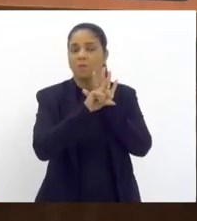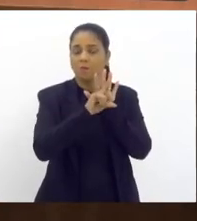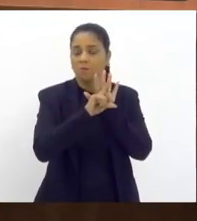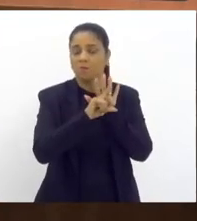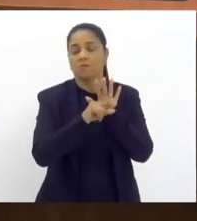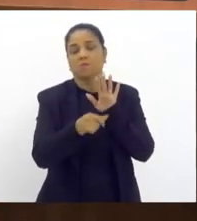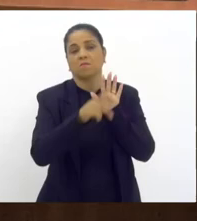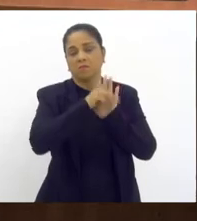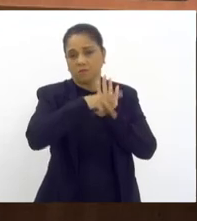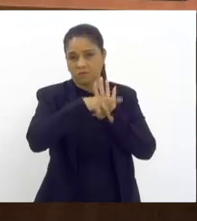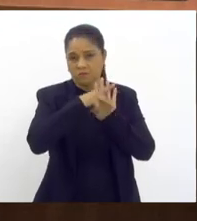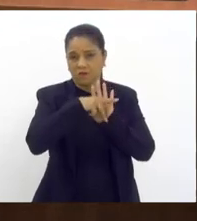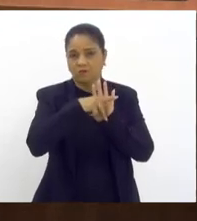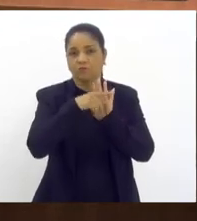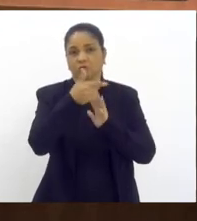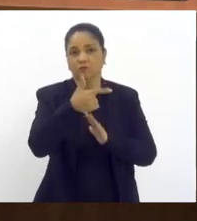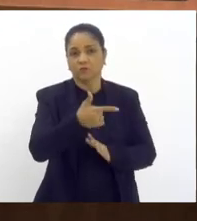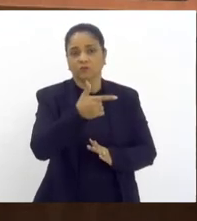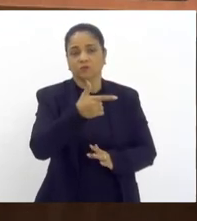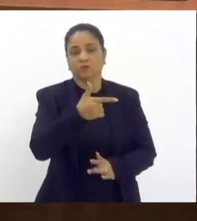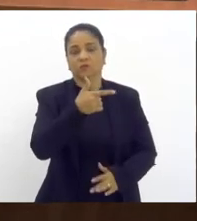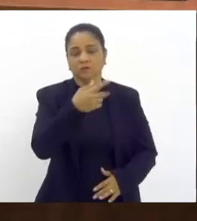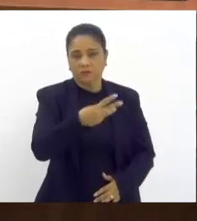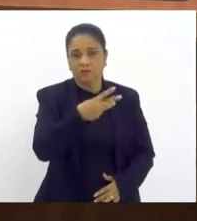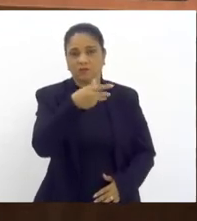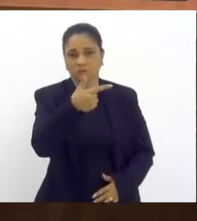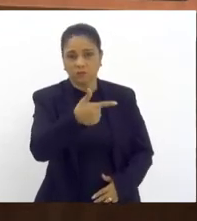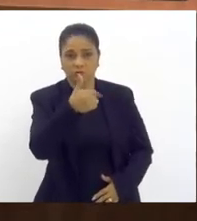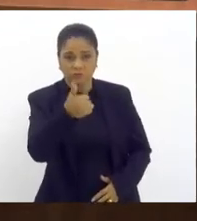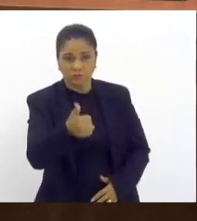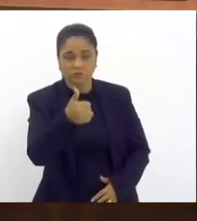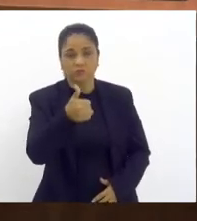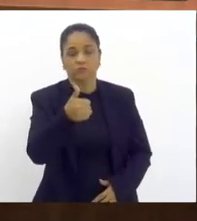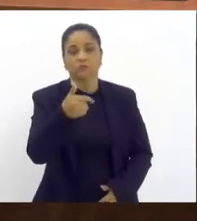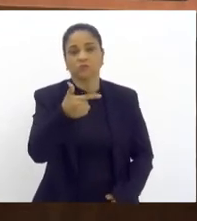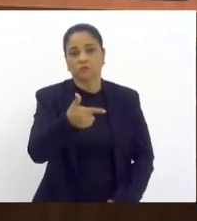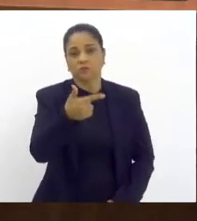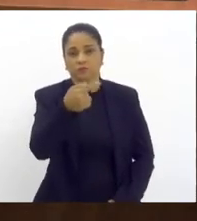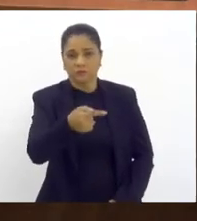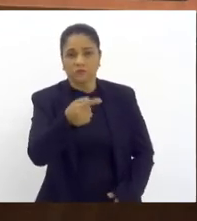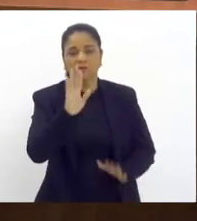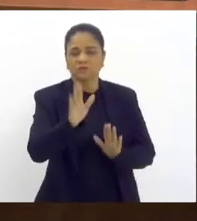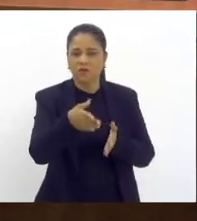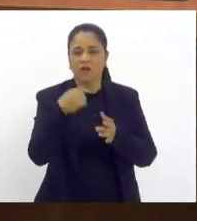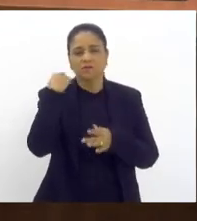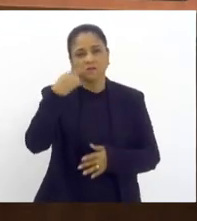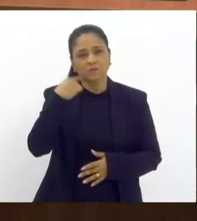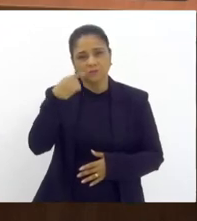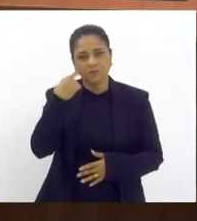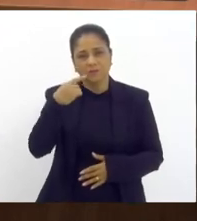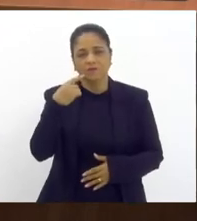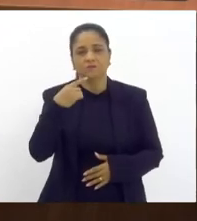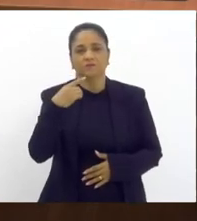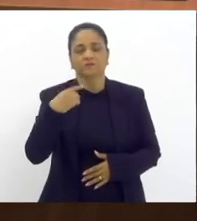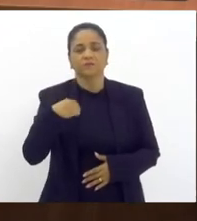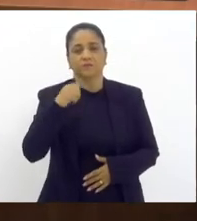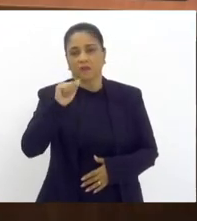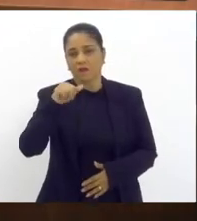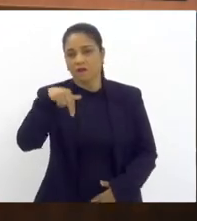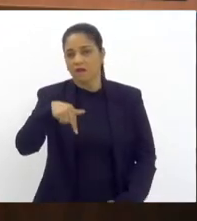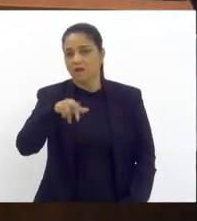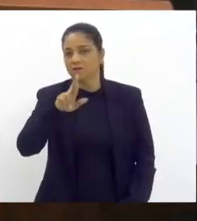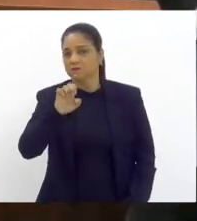de 2017. Já existia um projeto de lei anterior do deputado André Ceciliano, que inclusive tem